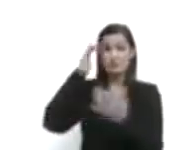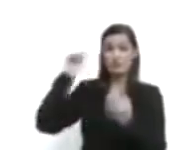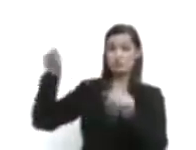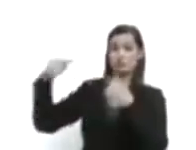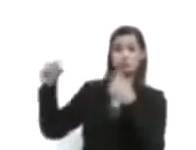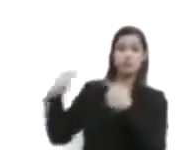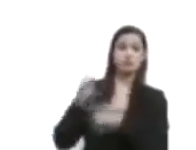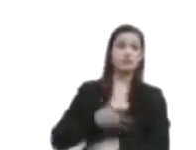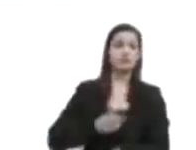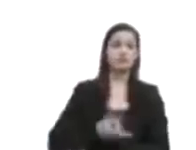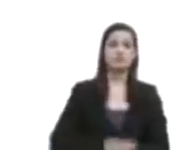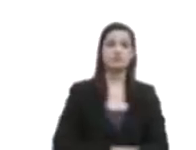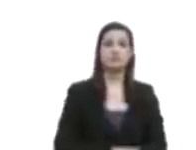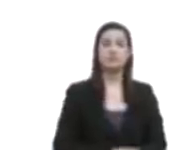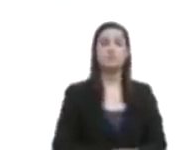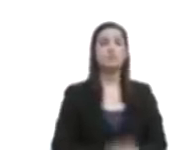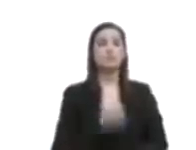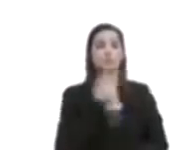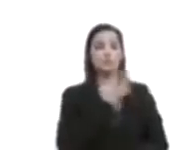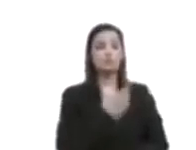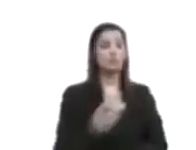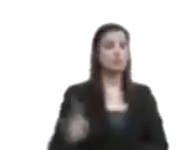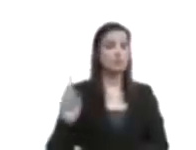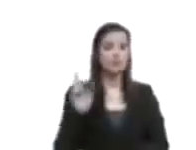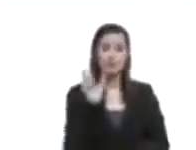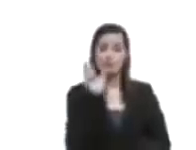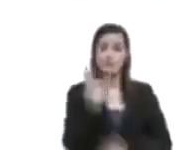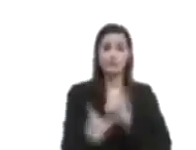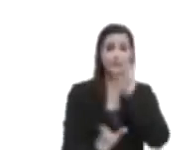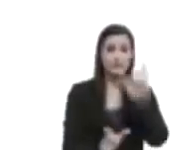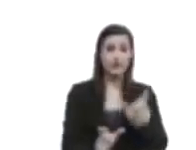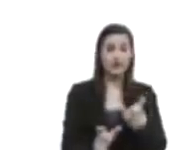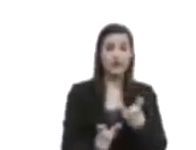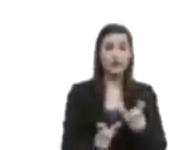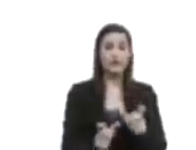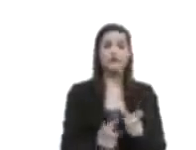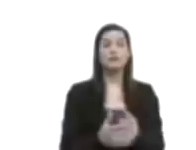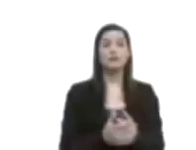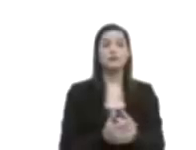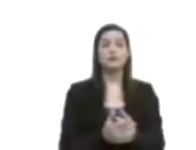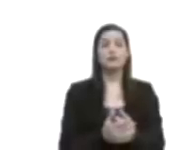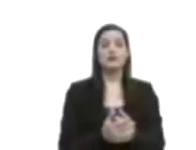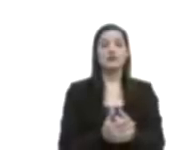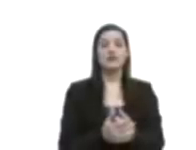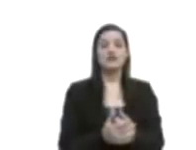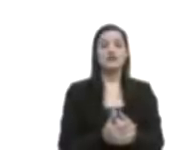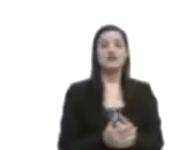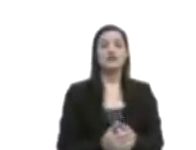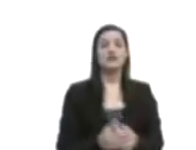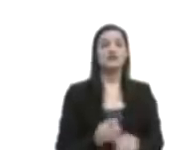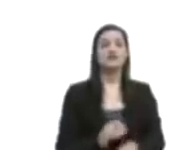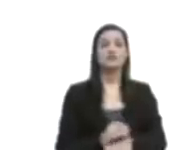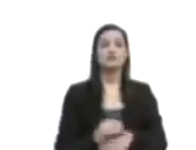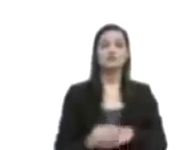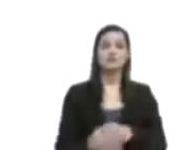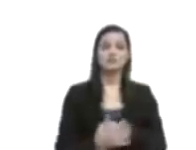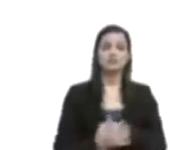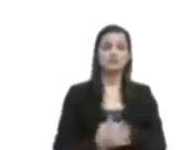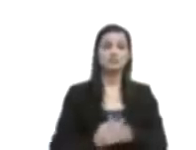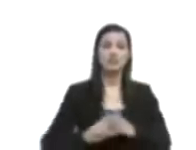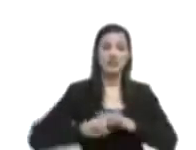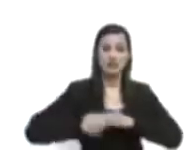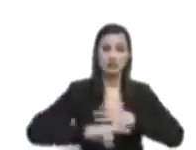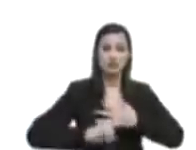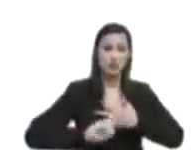fala das consequências do cristão possuí-las. A oitava é consequência de